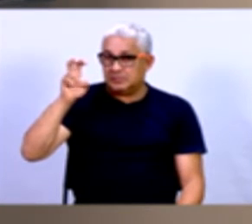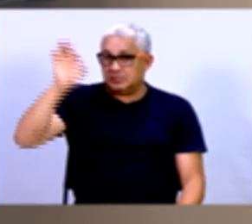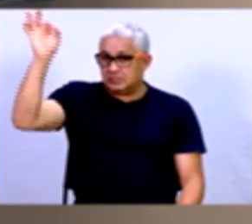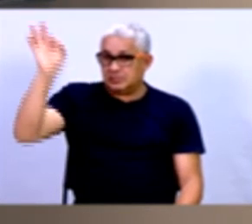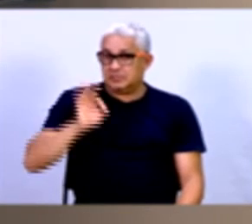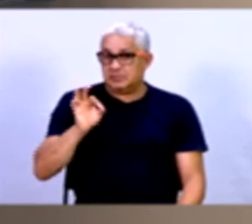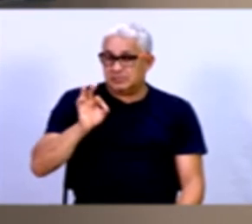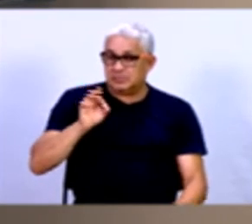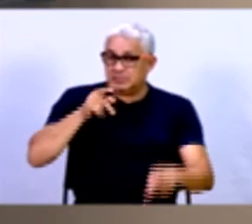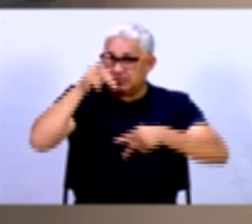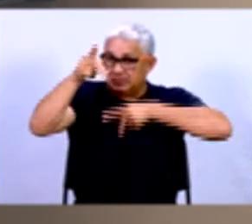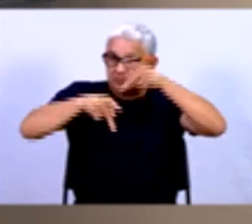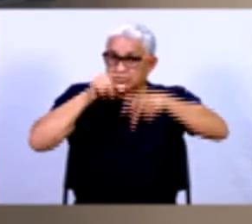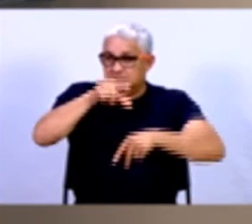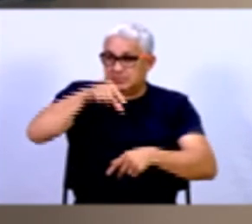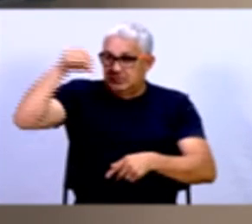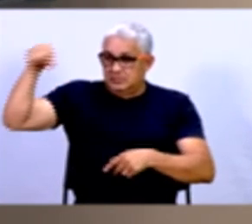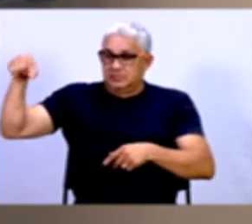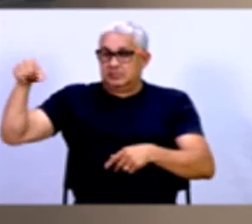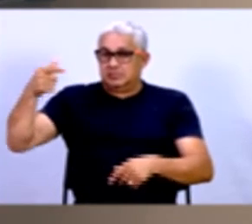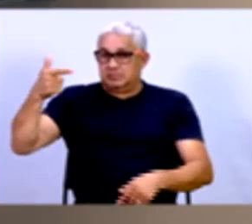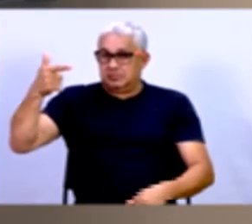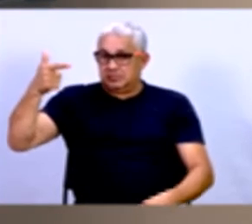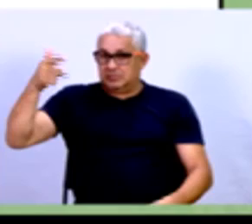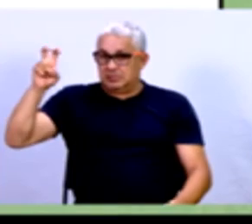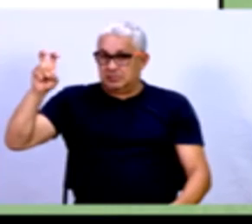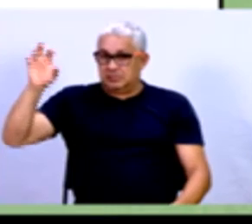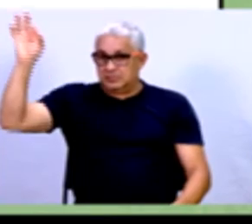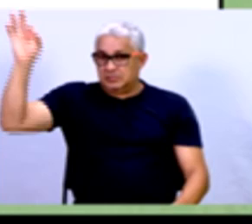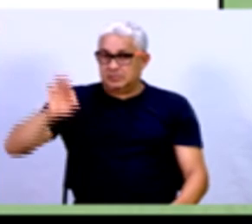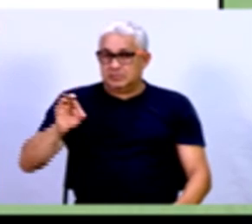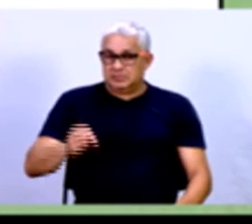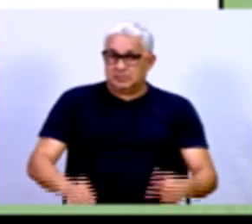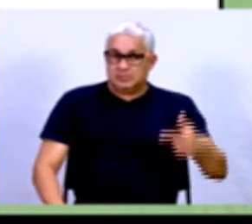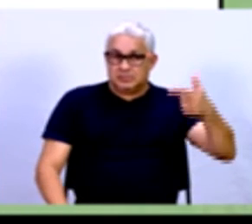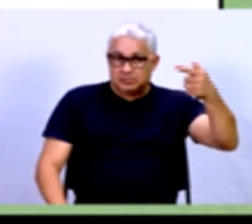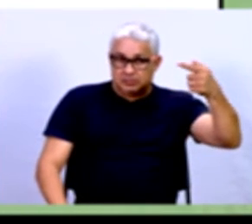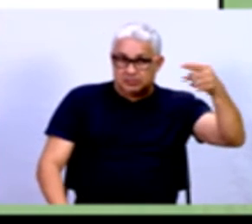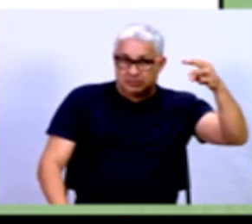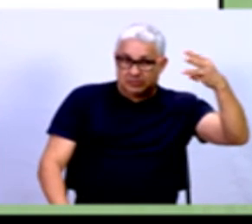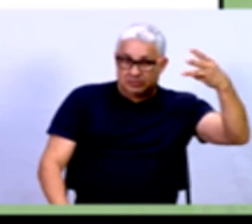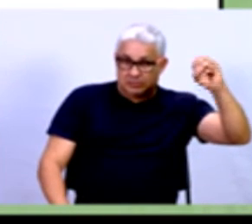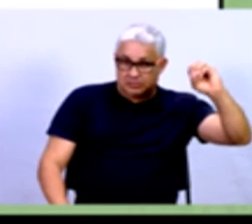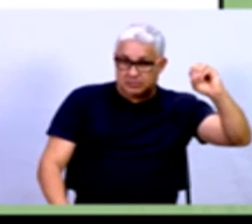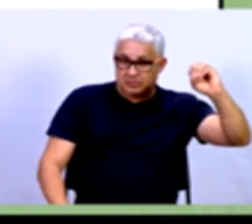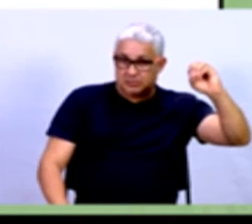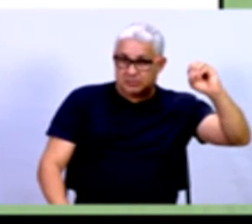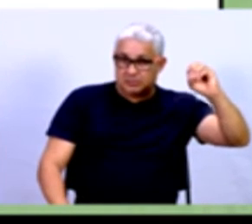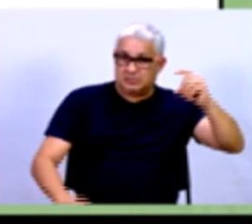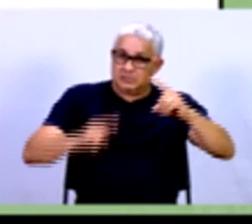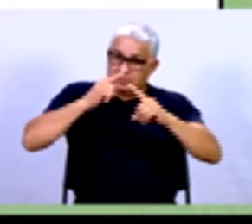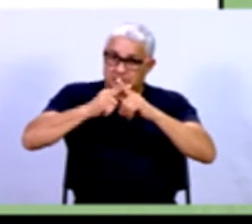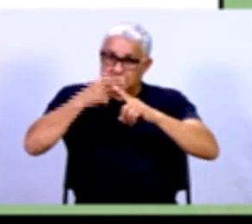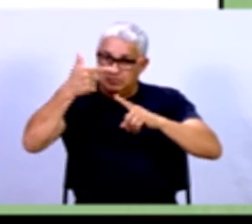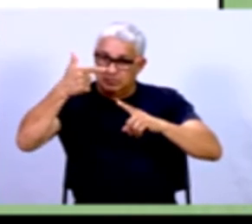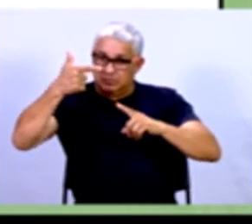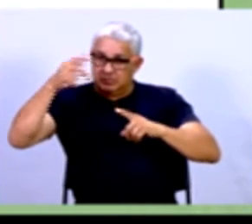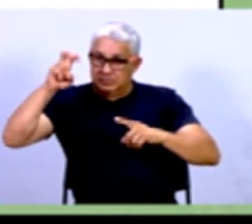25% da nossa população. Então, a gente vai pegar 730, que é a nossa população, vezes